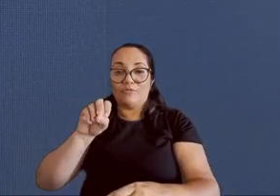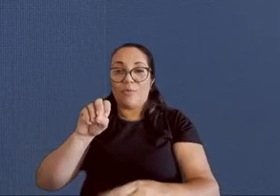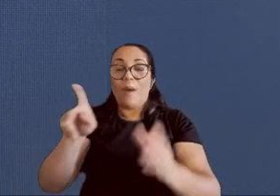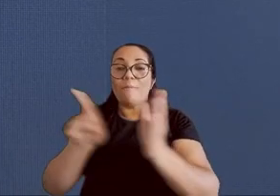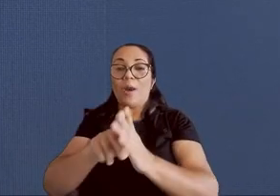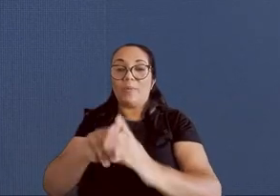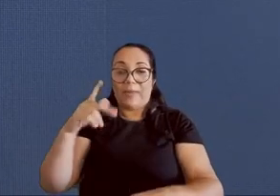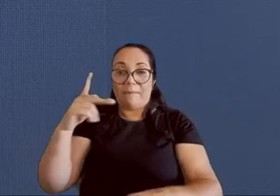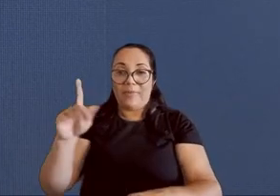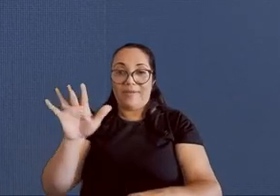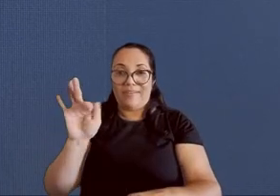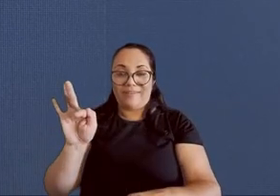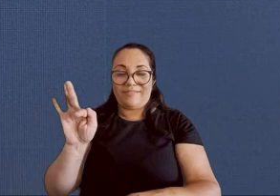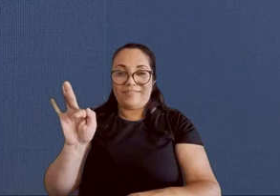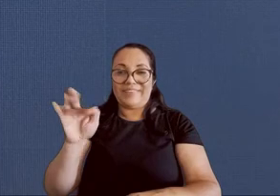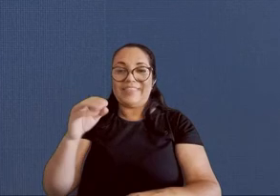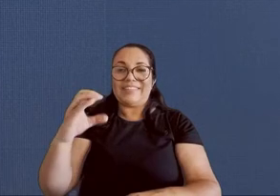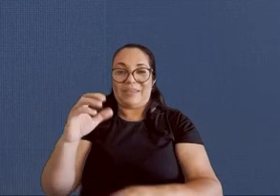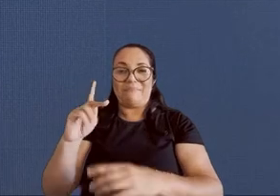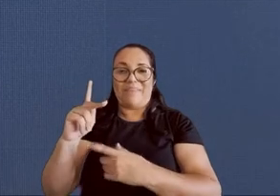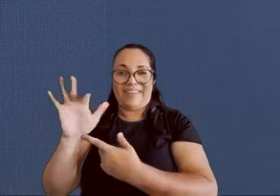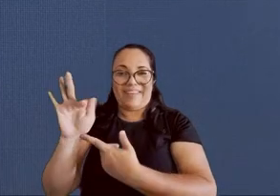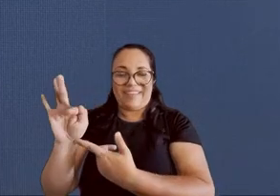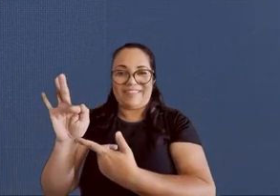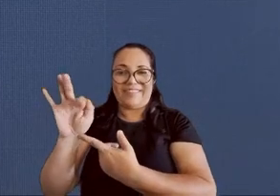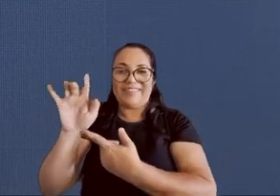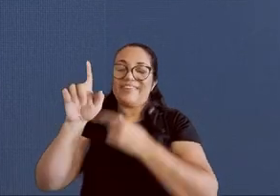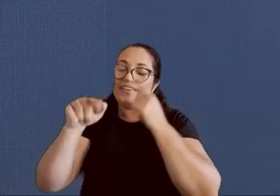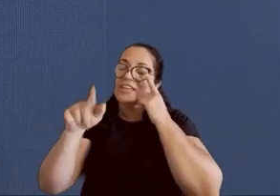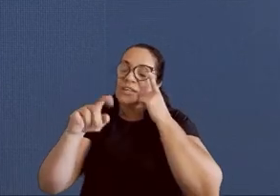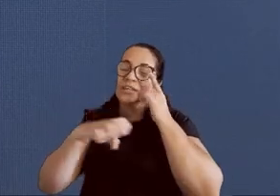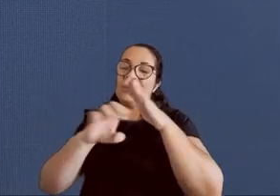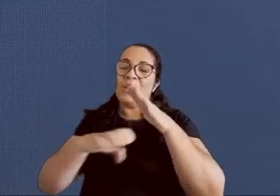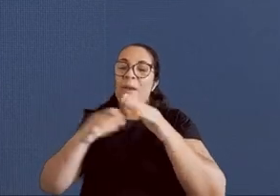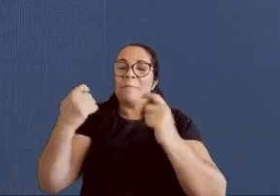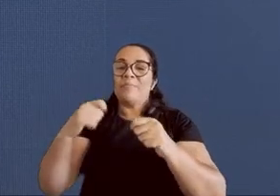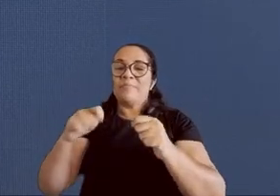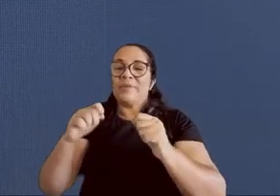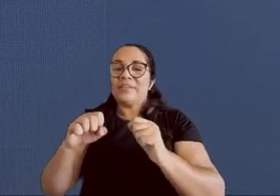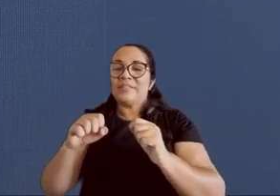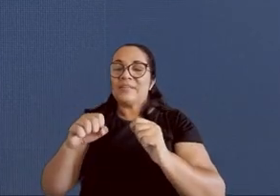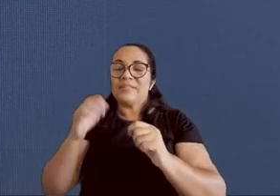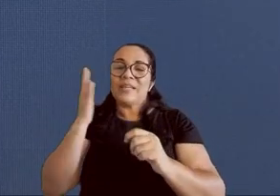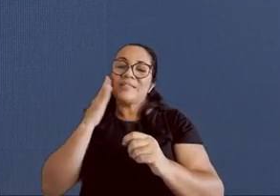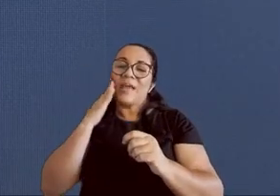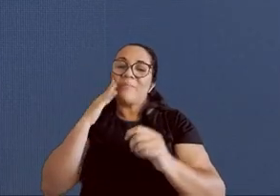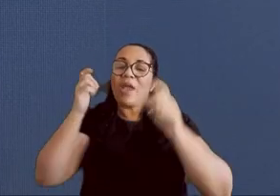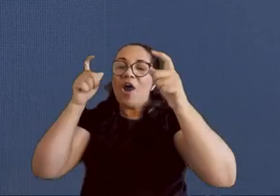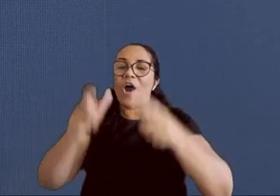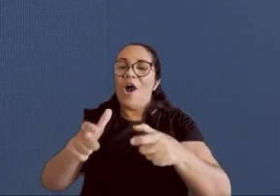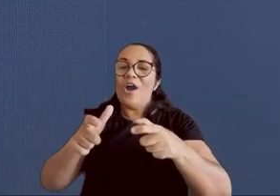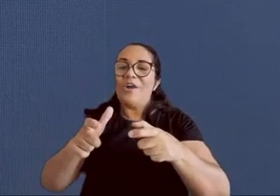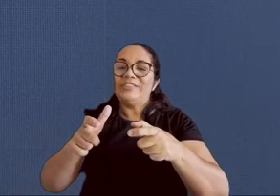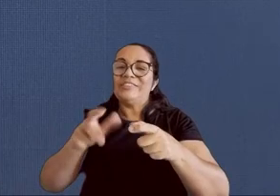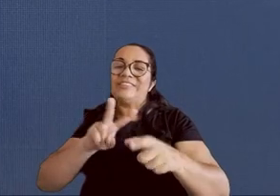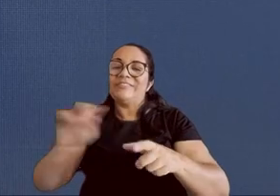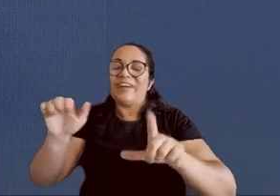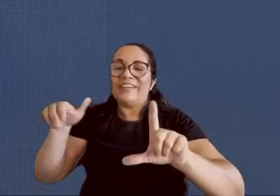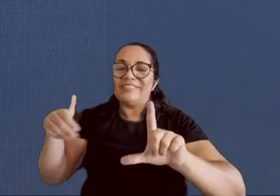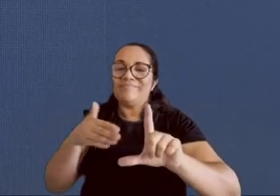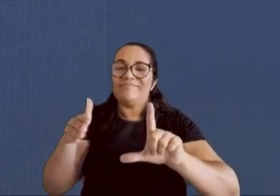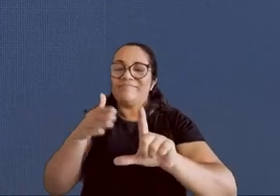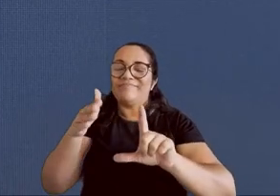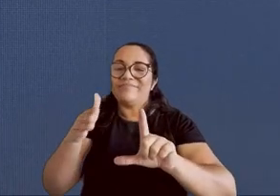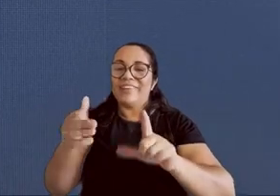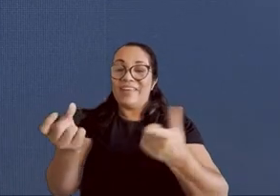tem vão ter que marcar esses ativos a mercado trazendo a realidade né a marcação no mercado preço é o